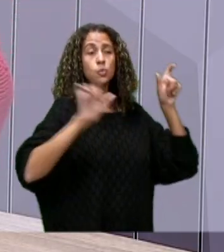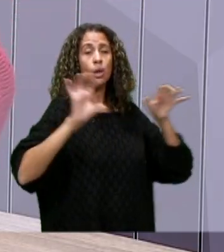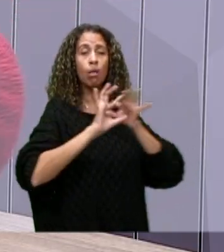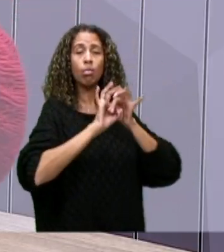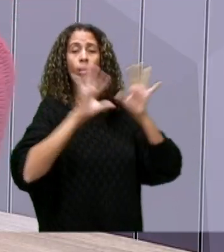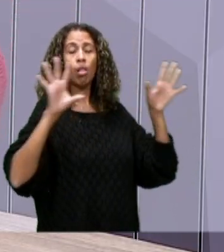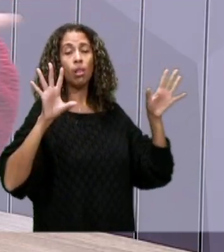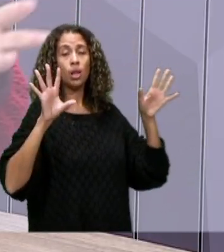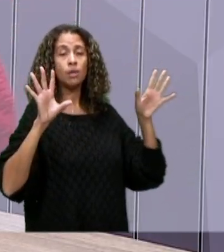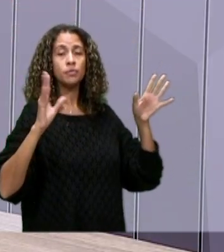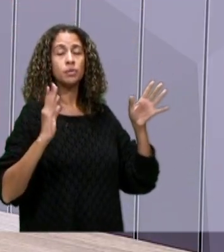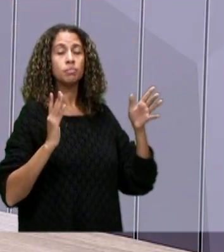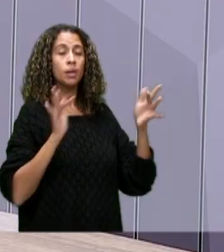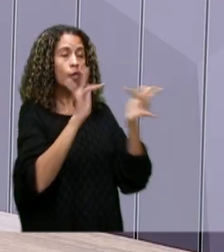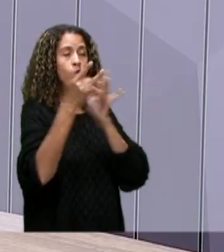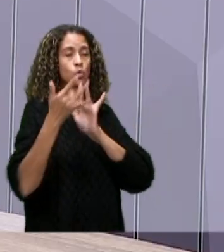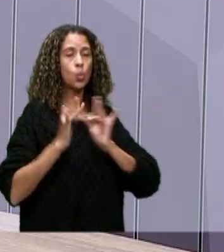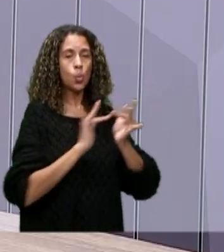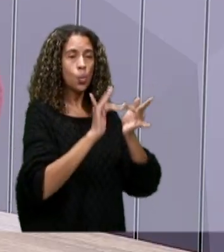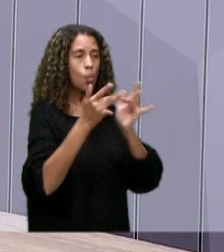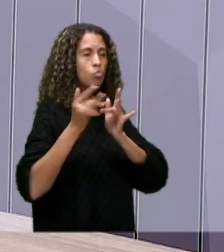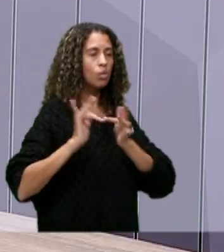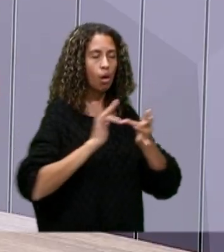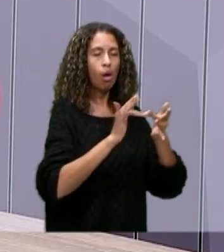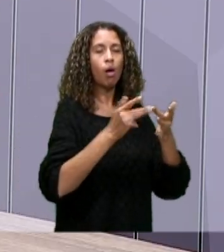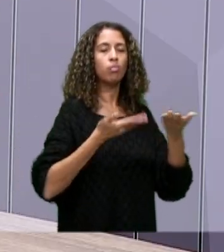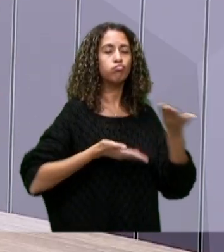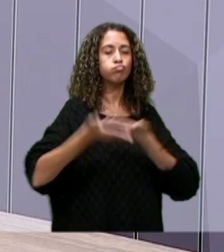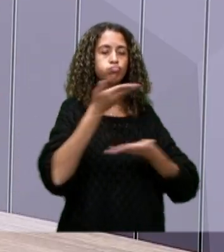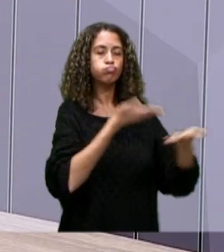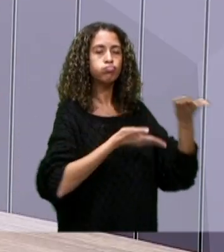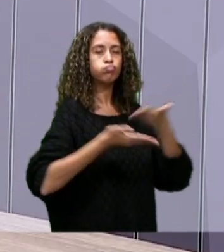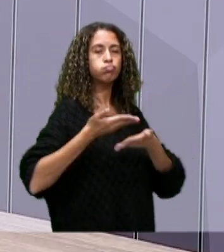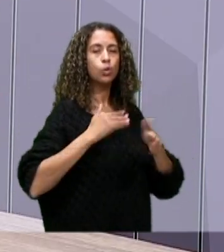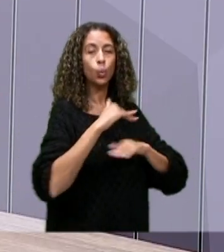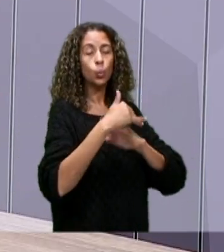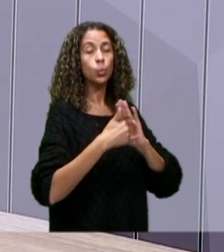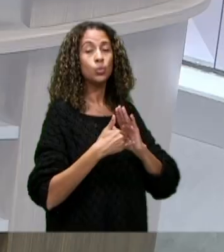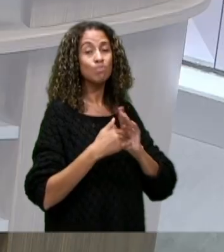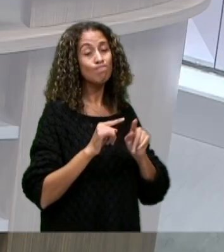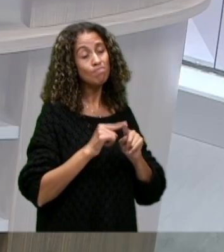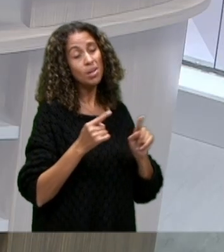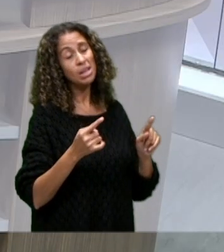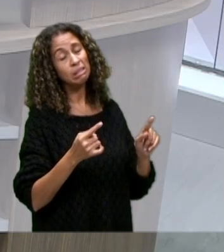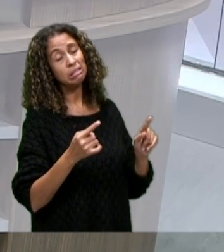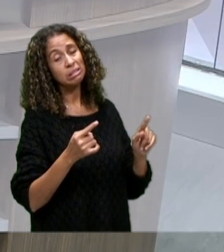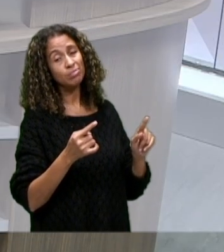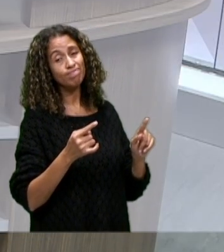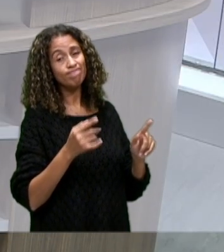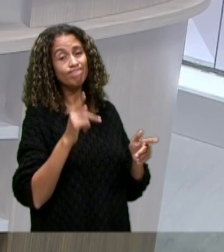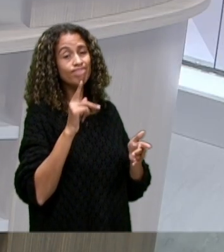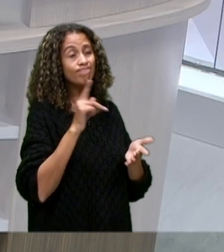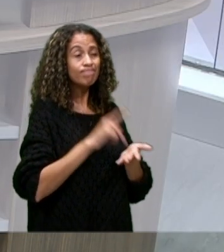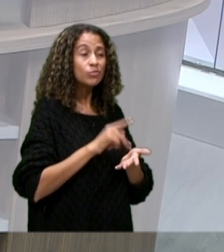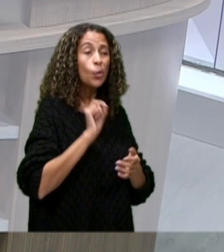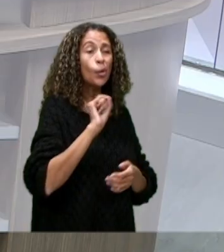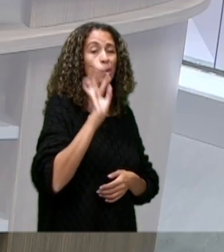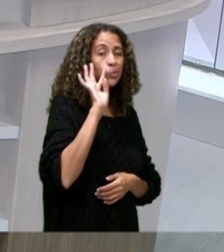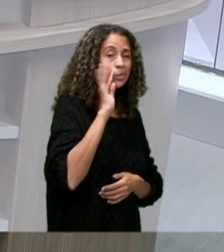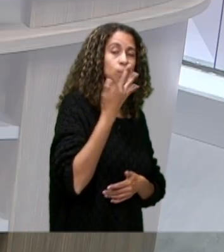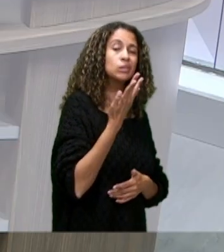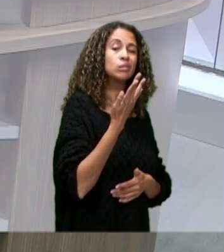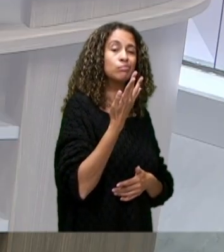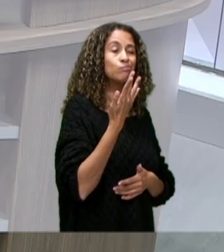fazerem os seus arranjos por si só que na verdade o que aconteceu